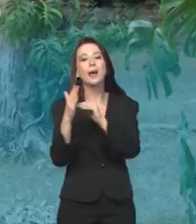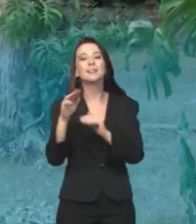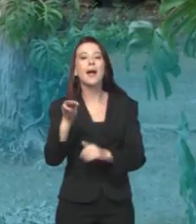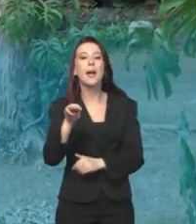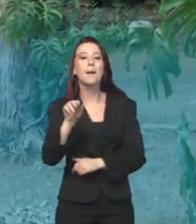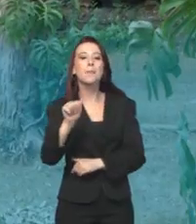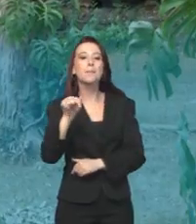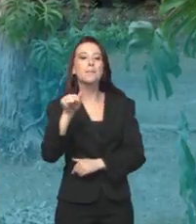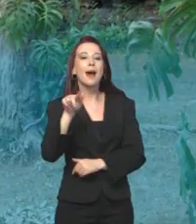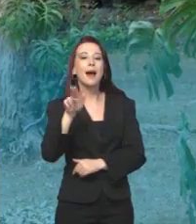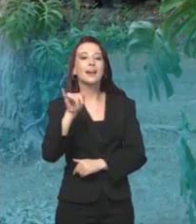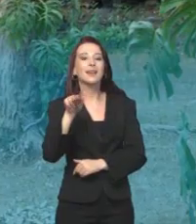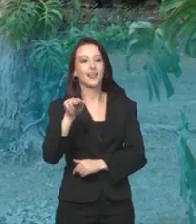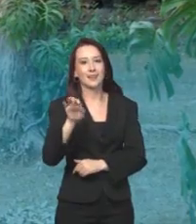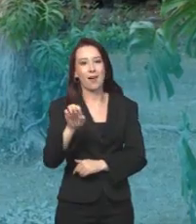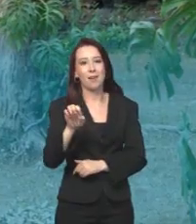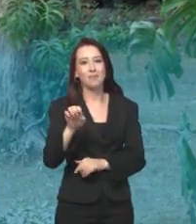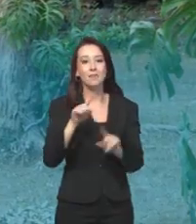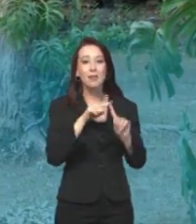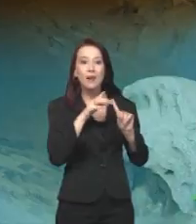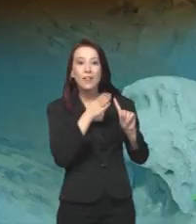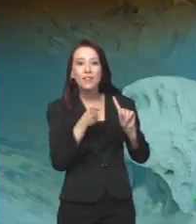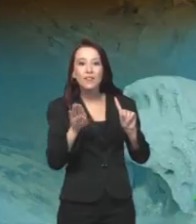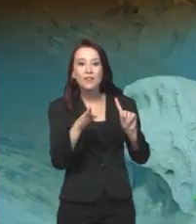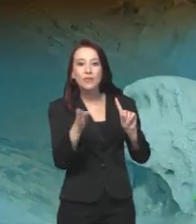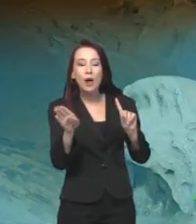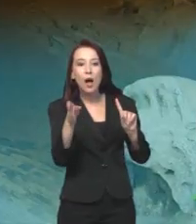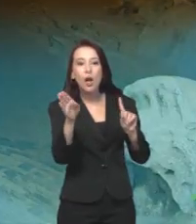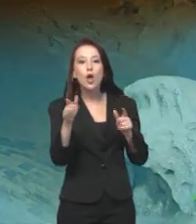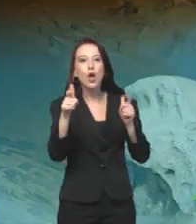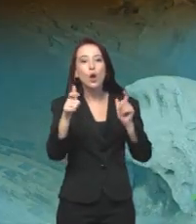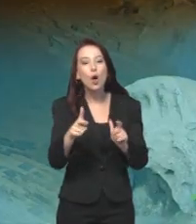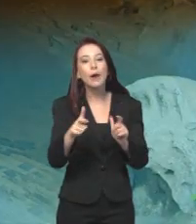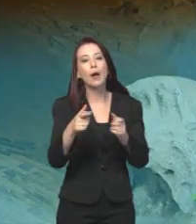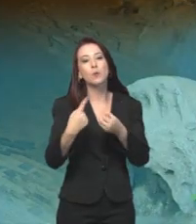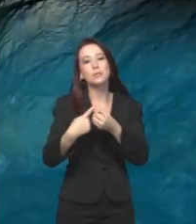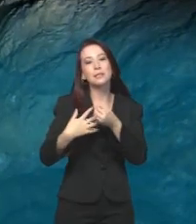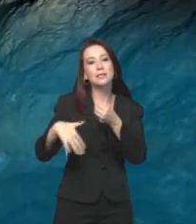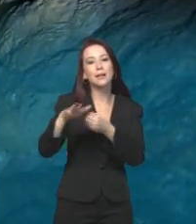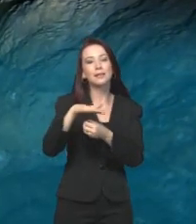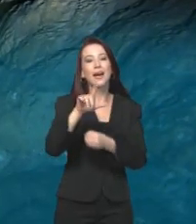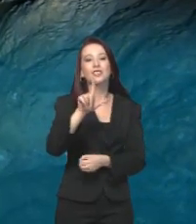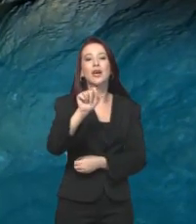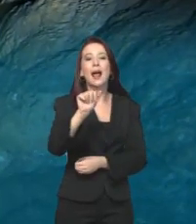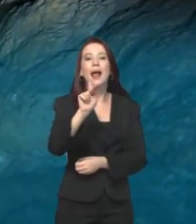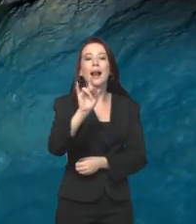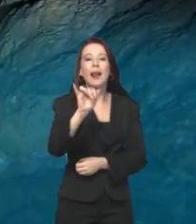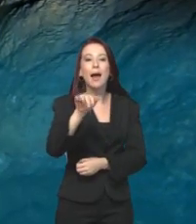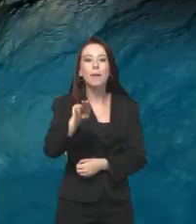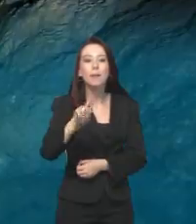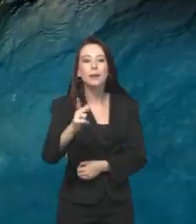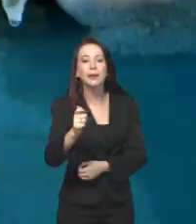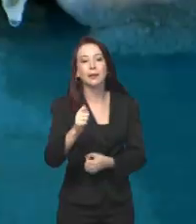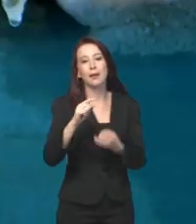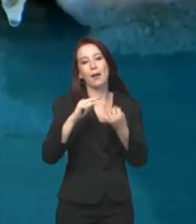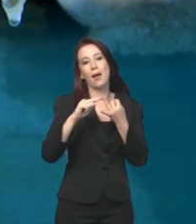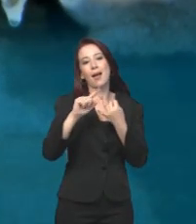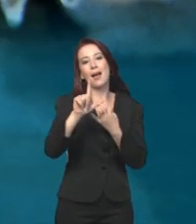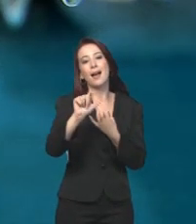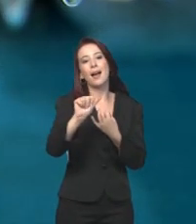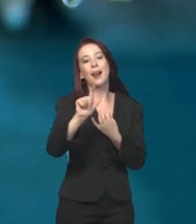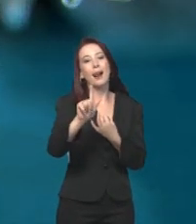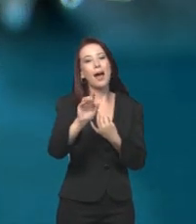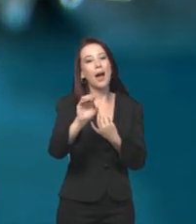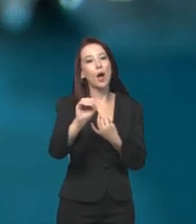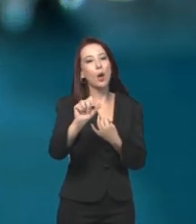Maquiné, passando por lugares, vamos dizer assim, realmente notáveis, como é a Lagoa Santa, como é a